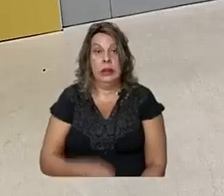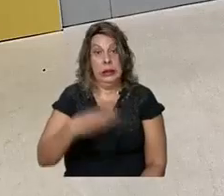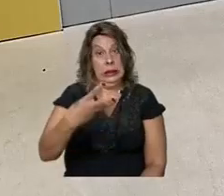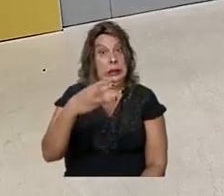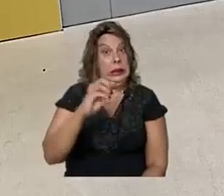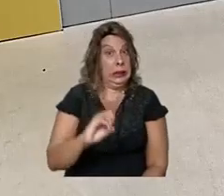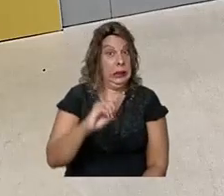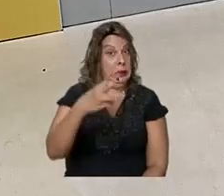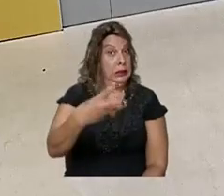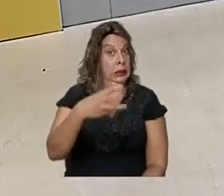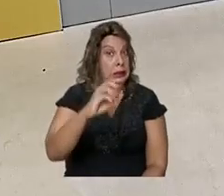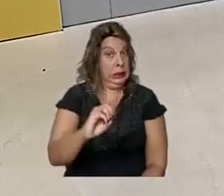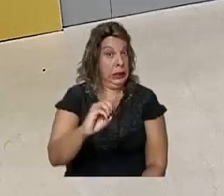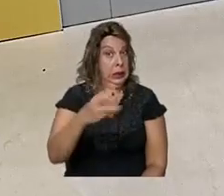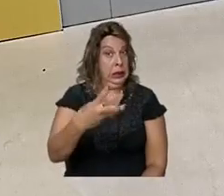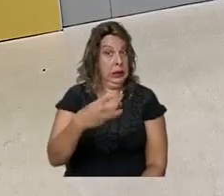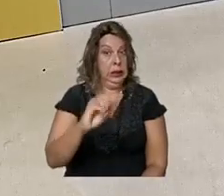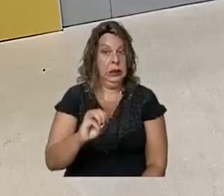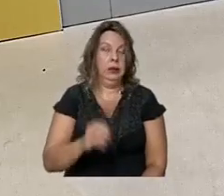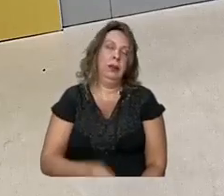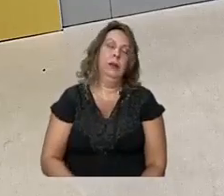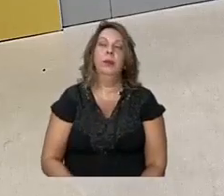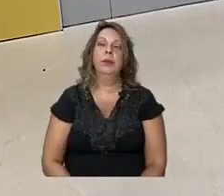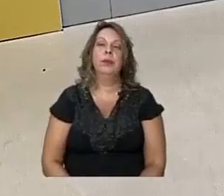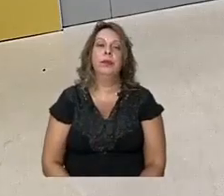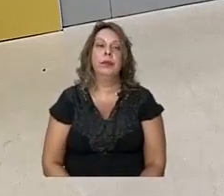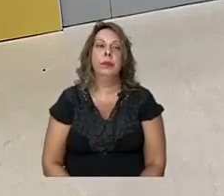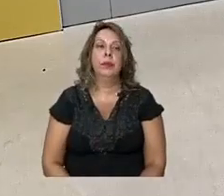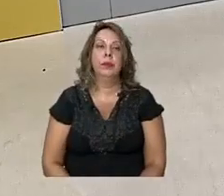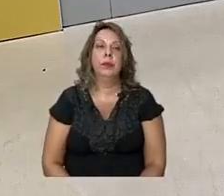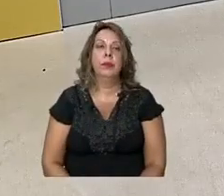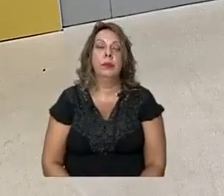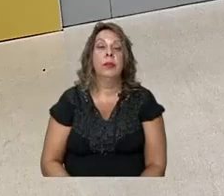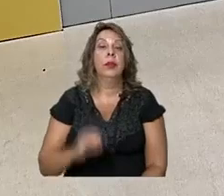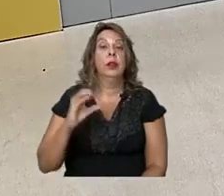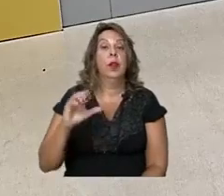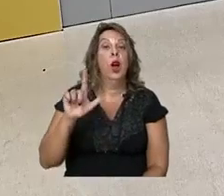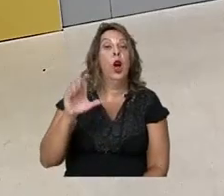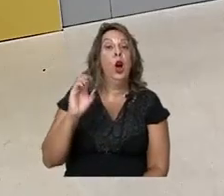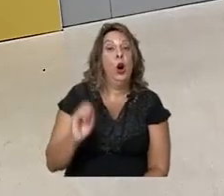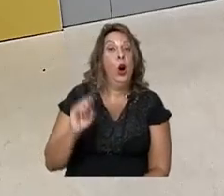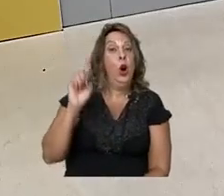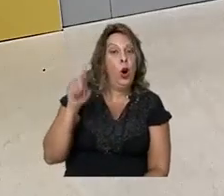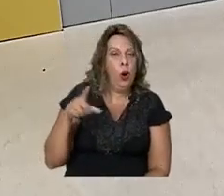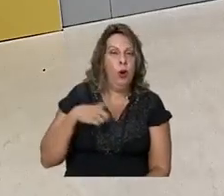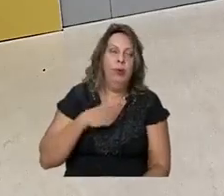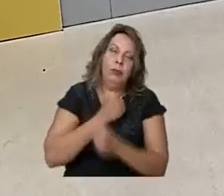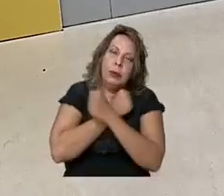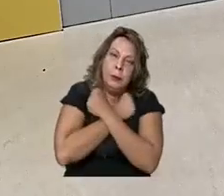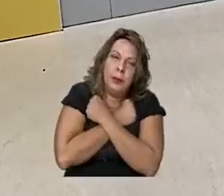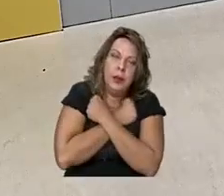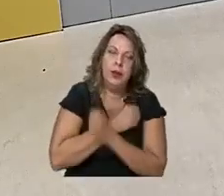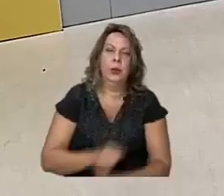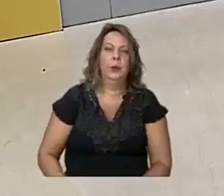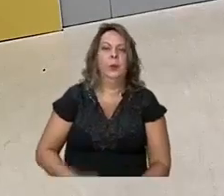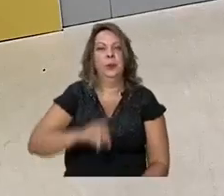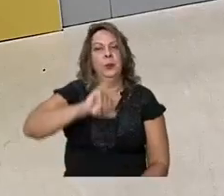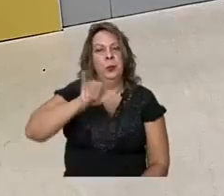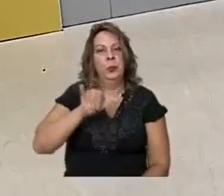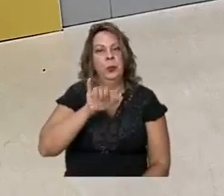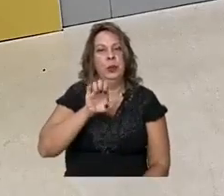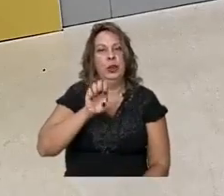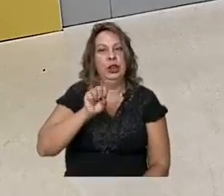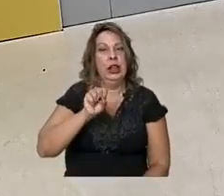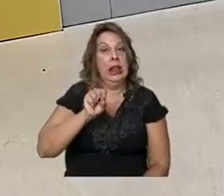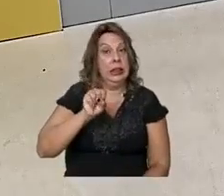agora número 30, número 30. Meu camarada Cro, lá em Itaporanga, abraço. Jéssica dos Anjos, abraço